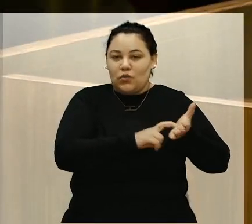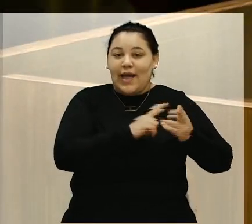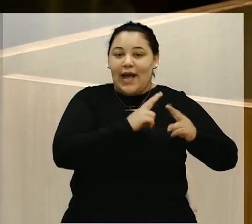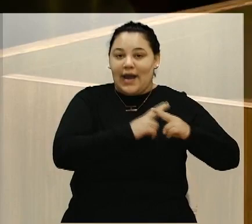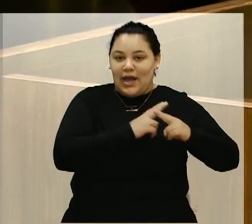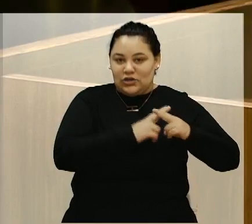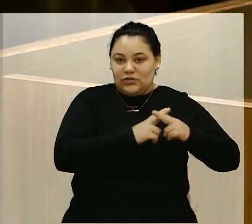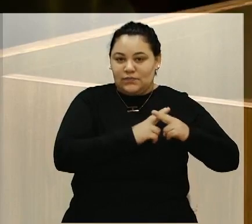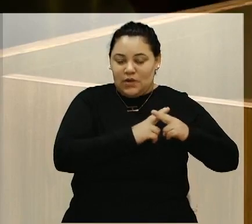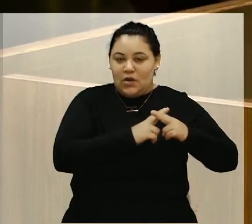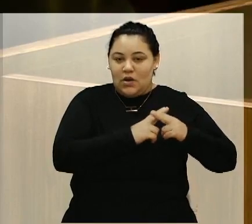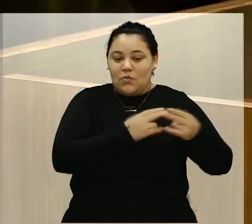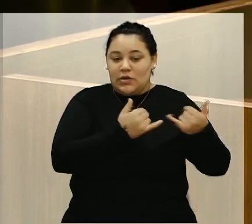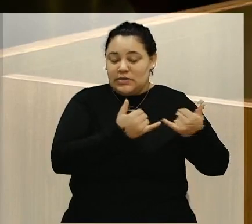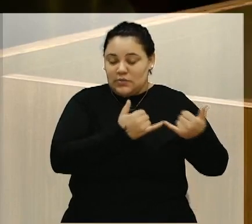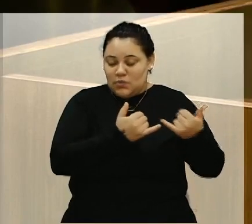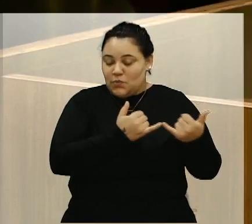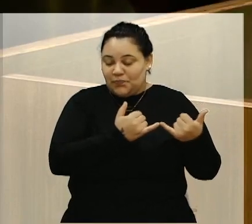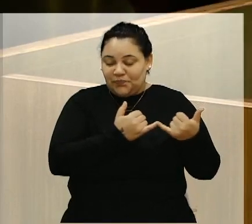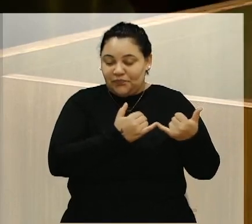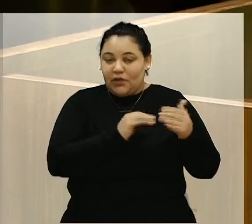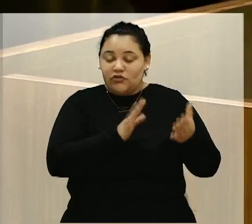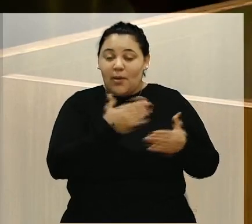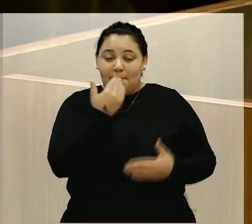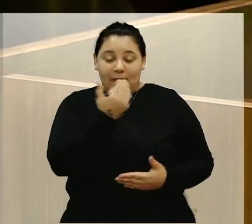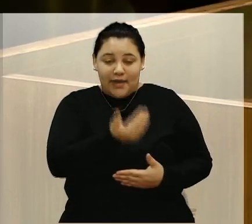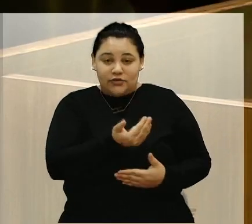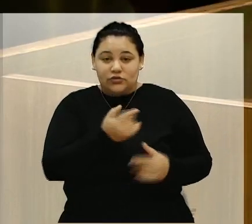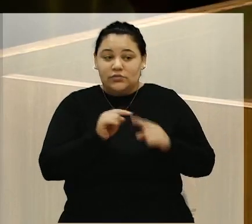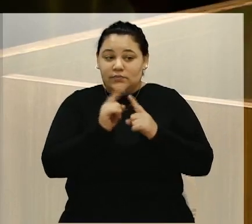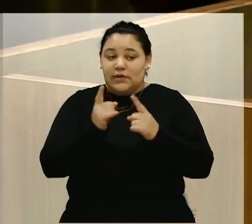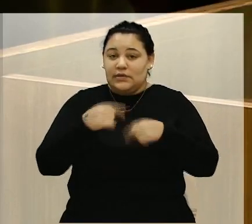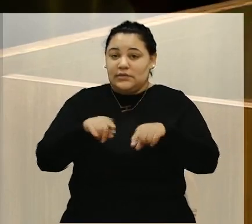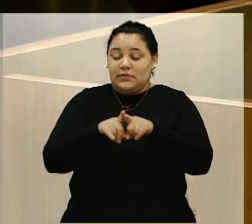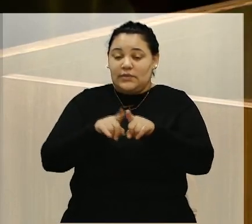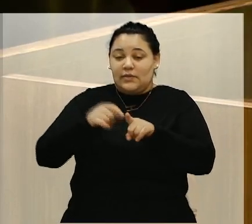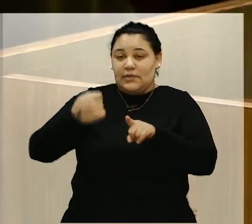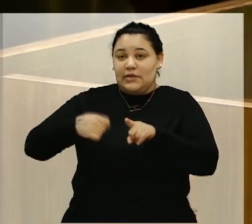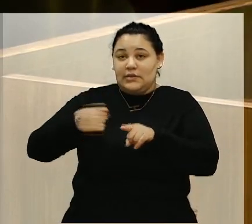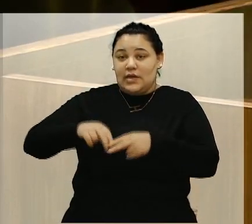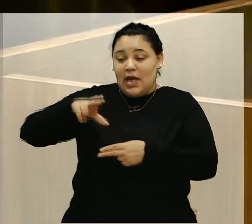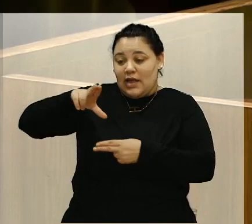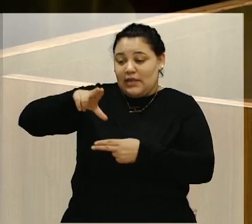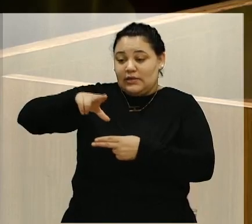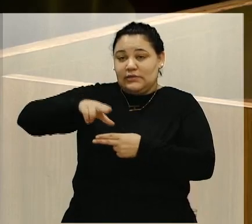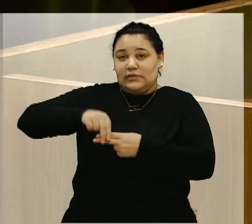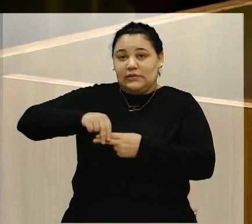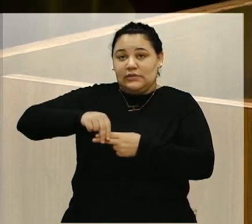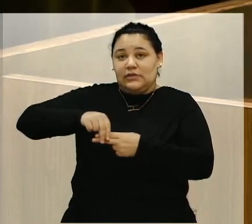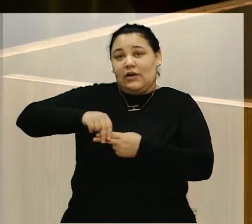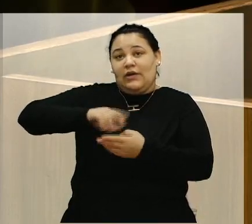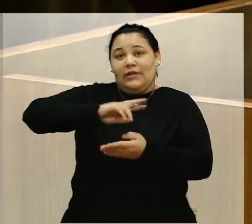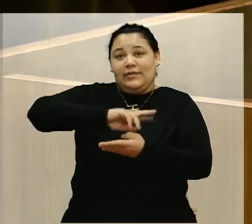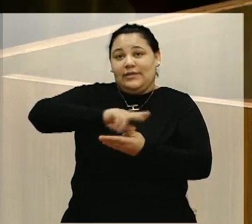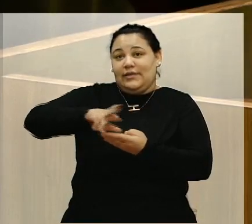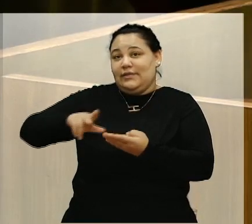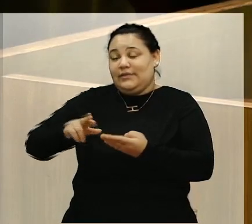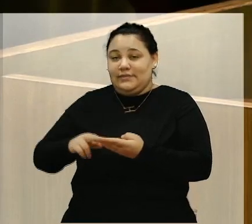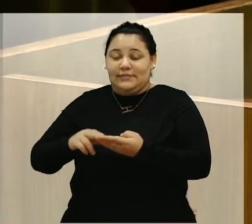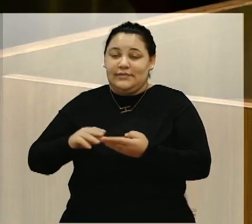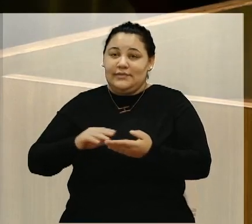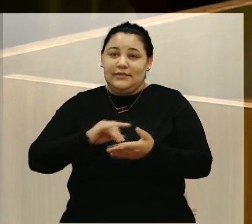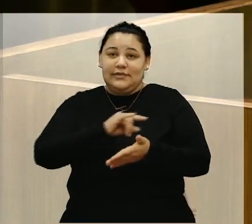ou uma específica, se não tem, mas também tem que anexar uma série de documentos que no